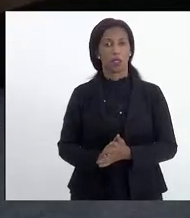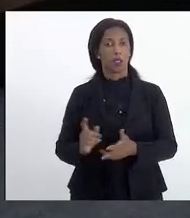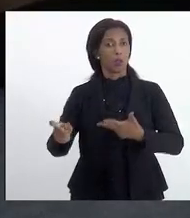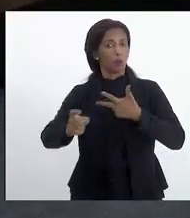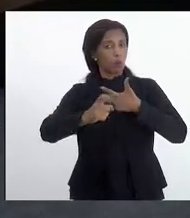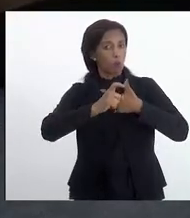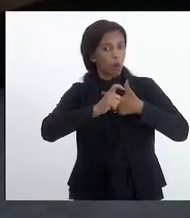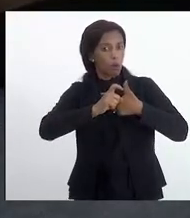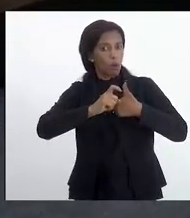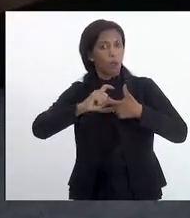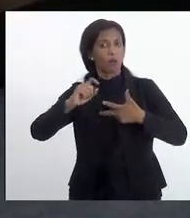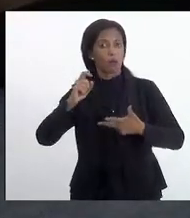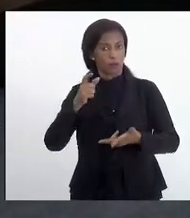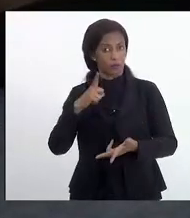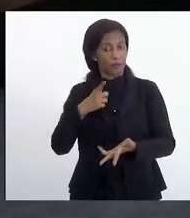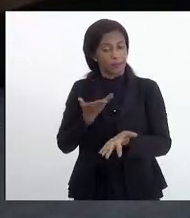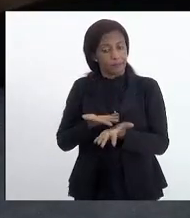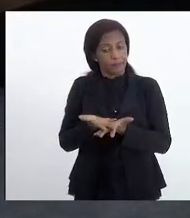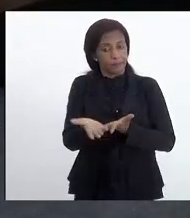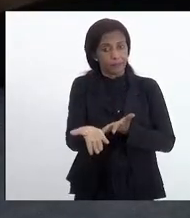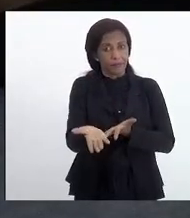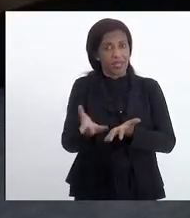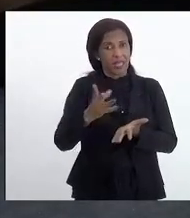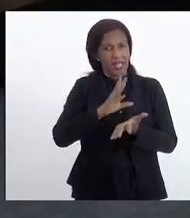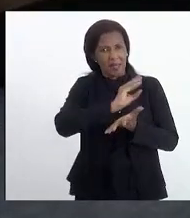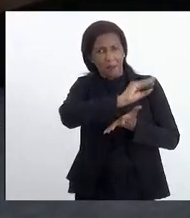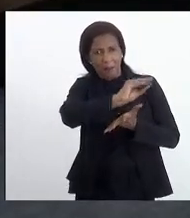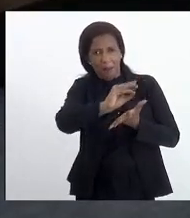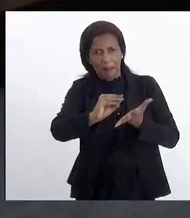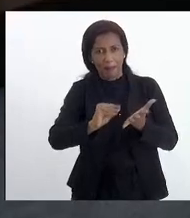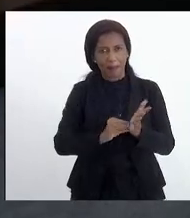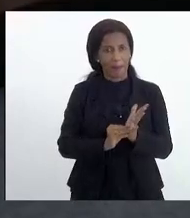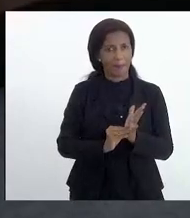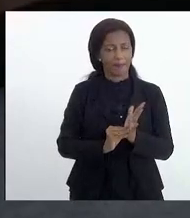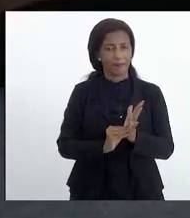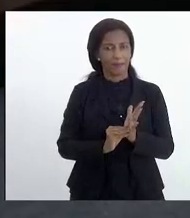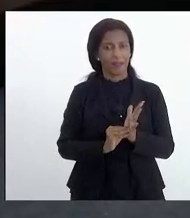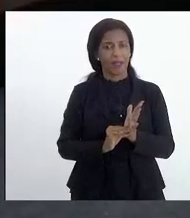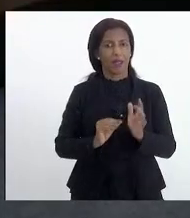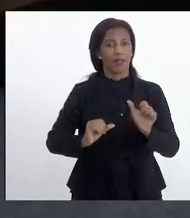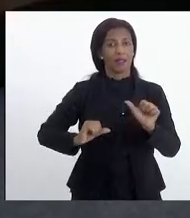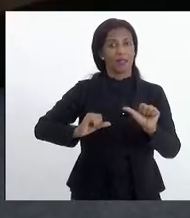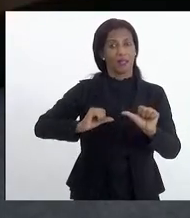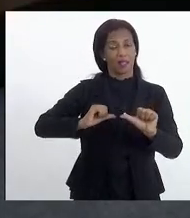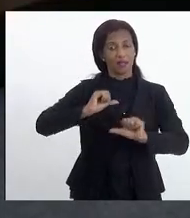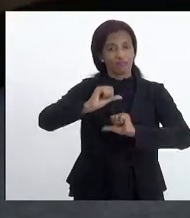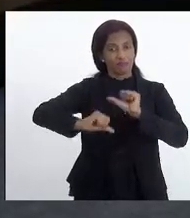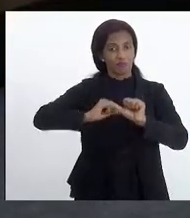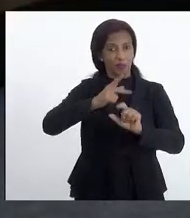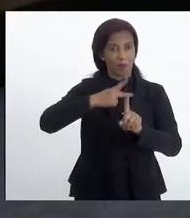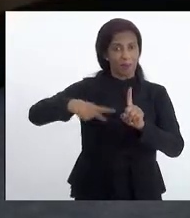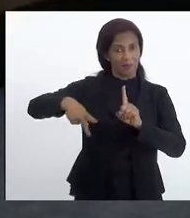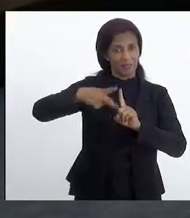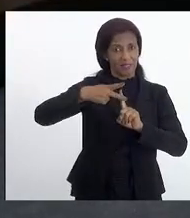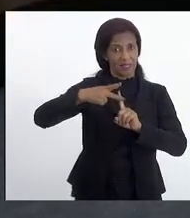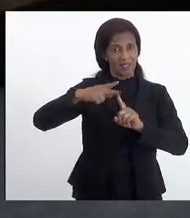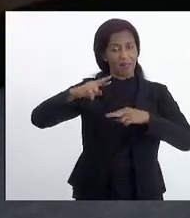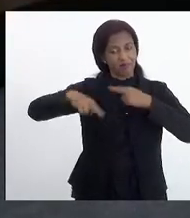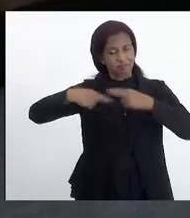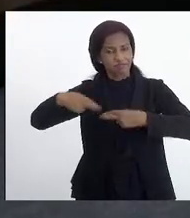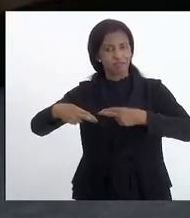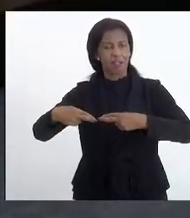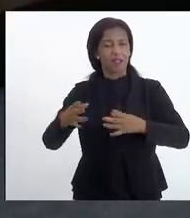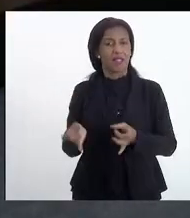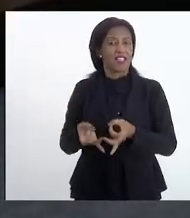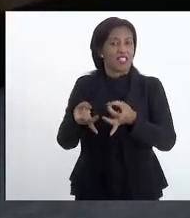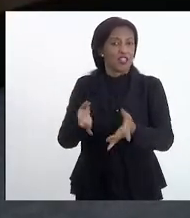Executivo mandou, porque ele incorpora diversos aspectos da reforma da Previdência que foi feita no governo federal, que deixou